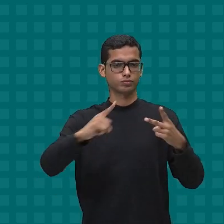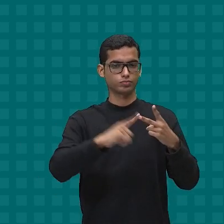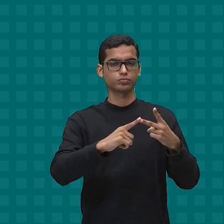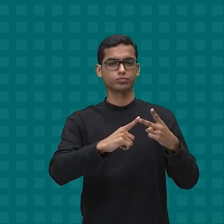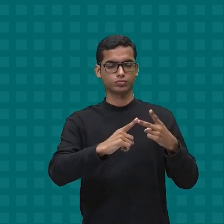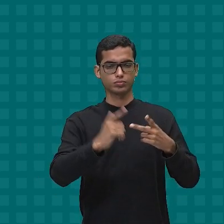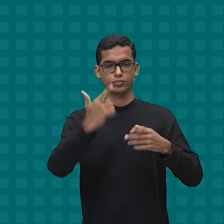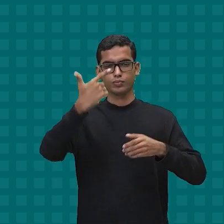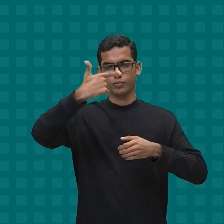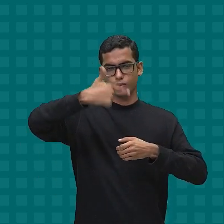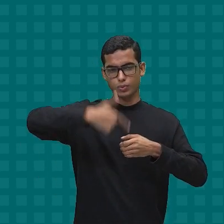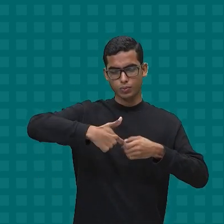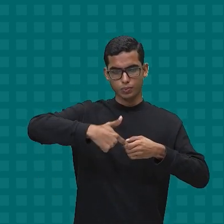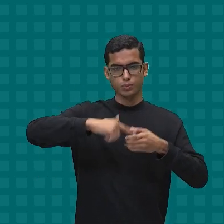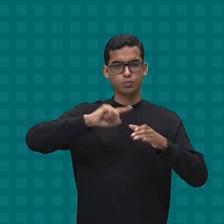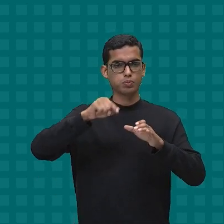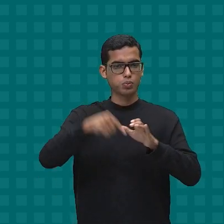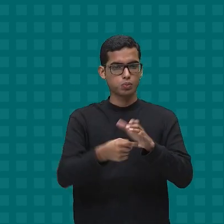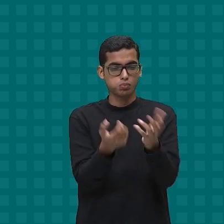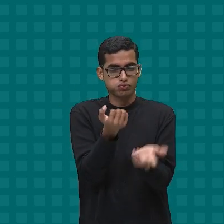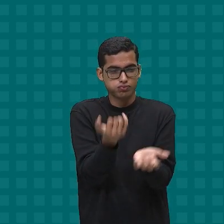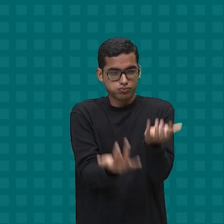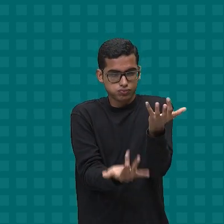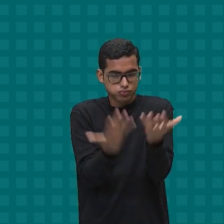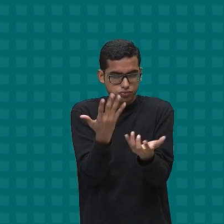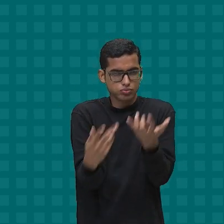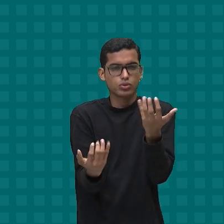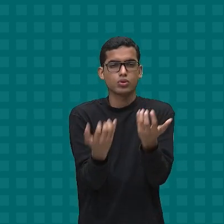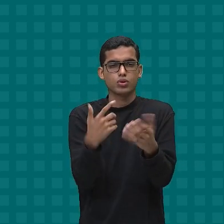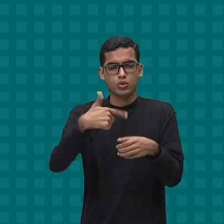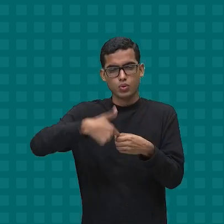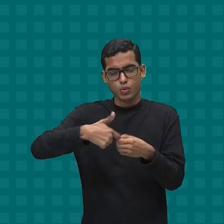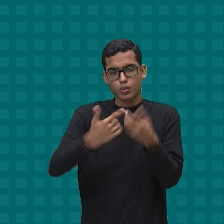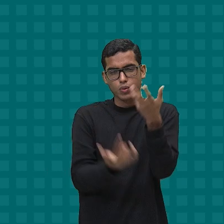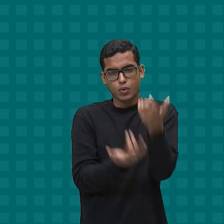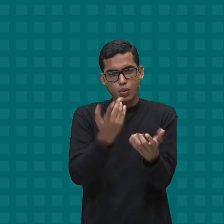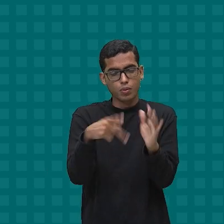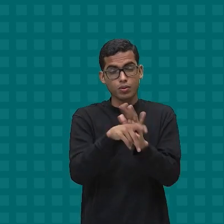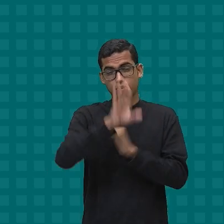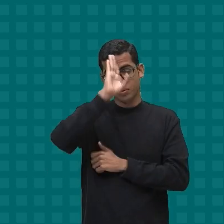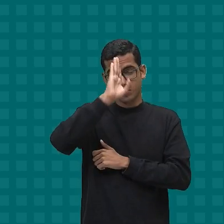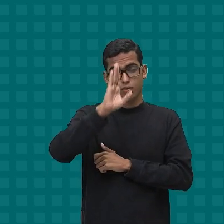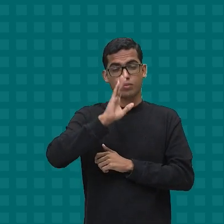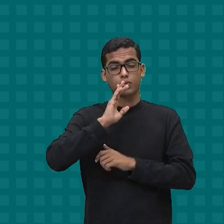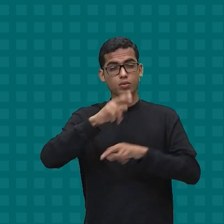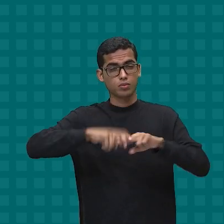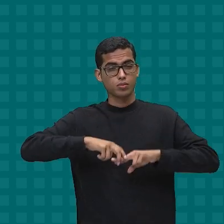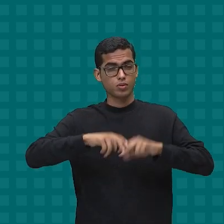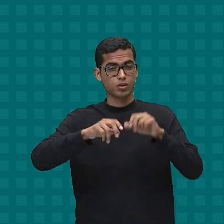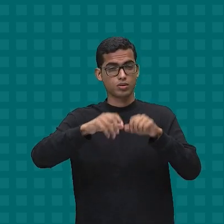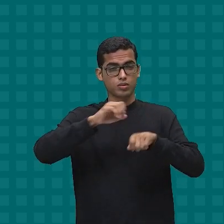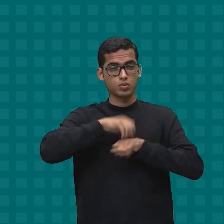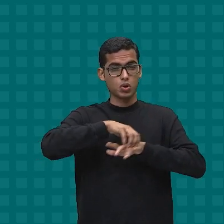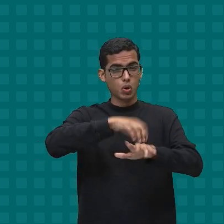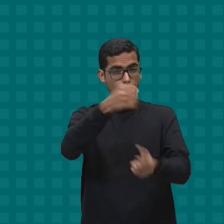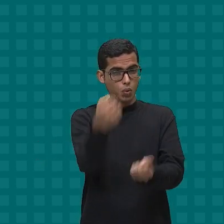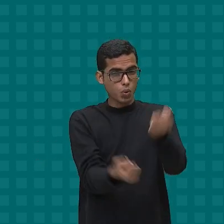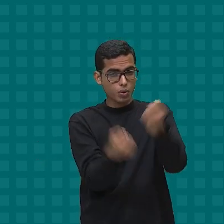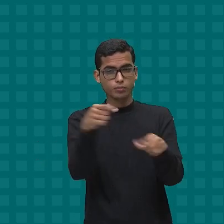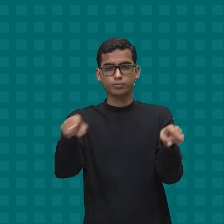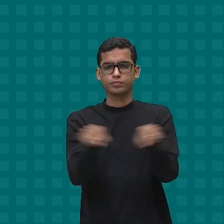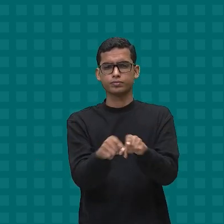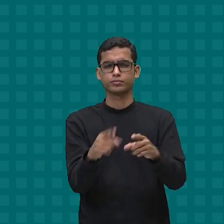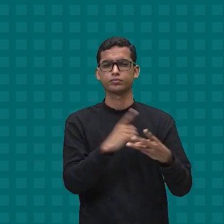principalmente pelos transportes. Depois nós temos a queima de combustíveis na